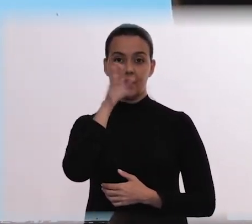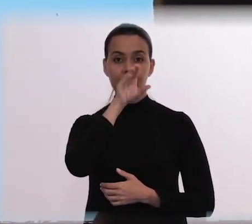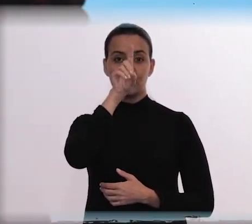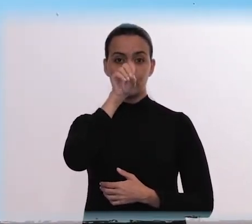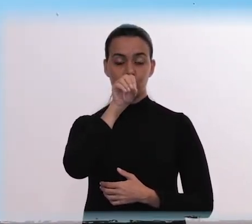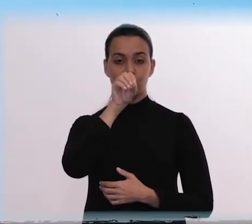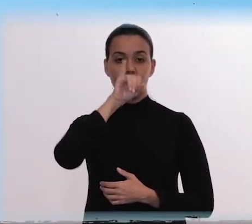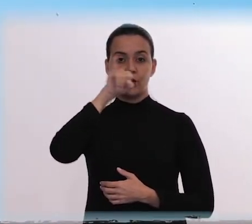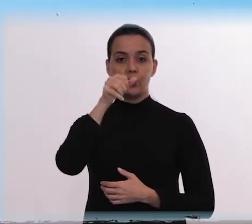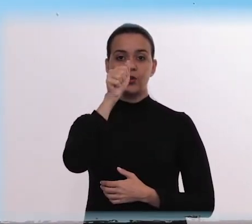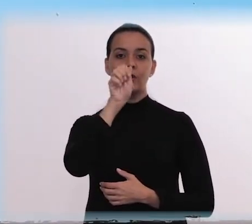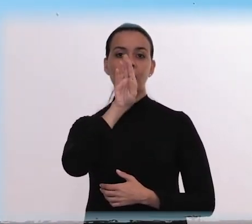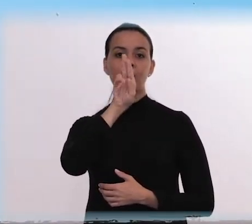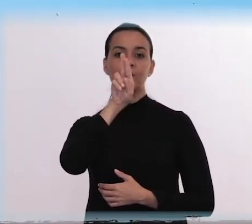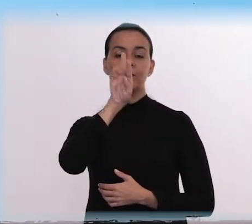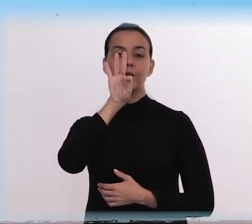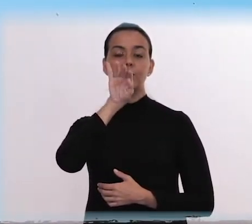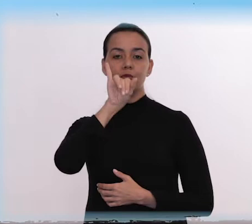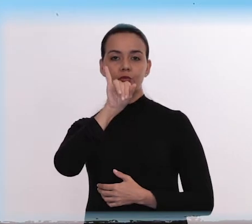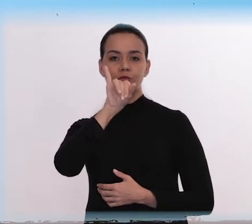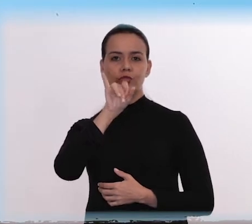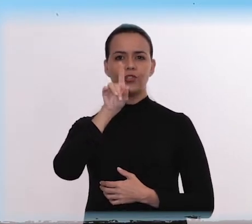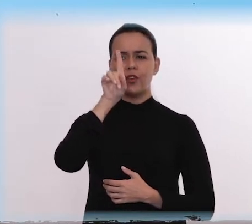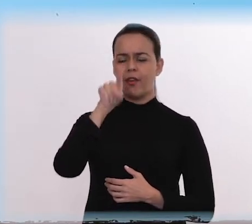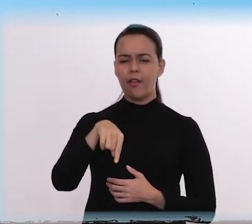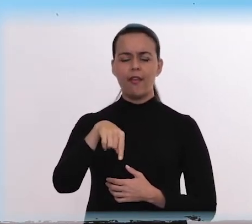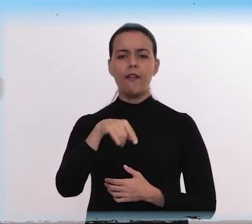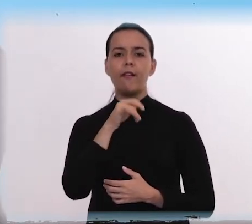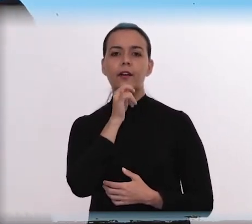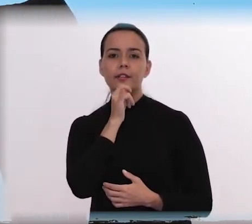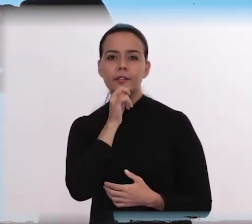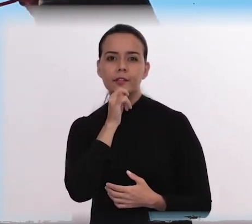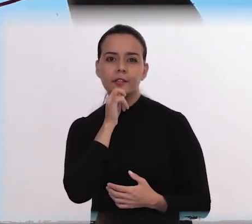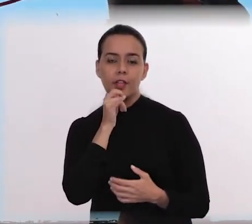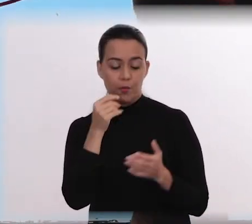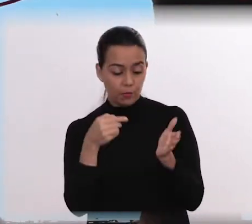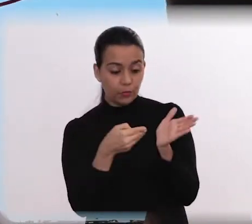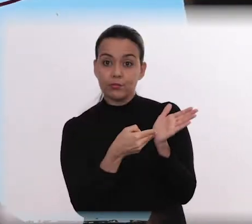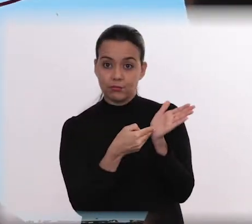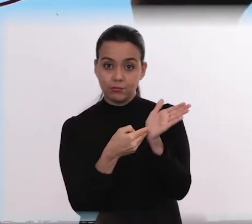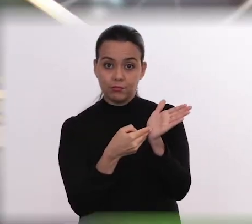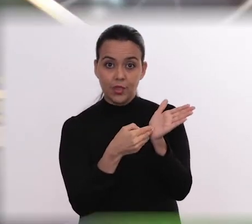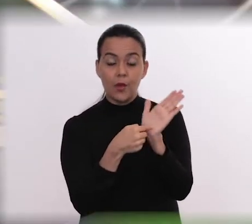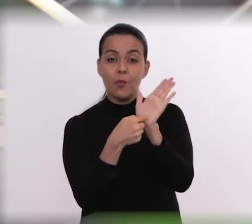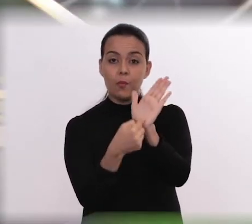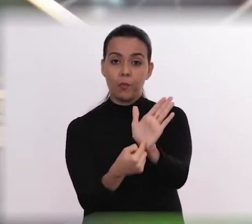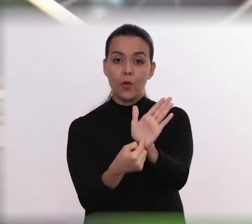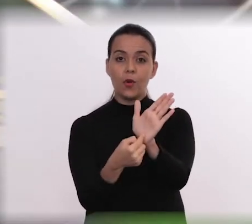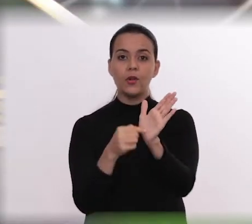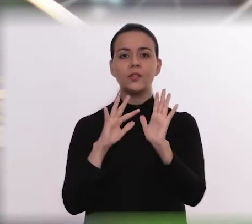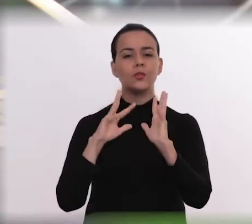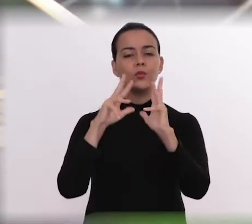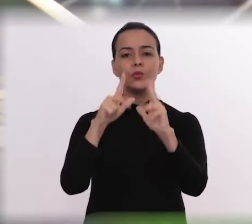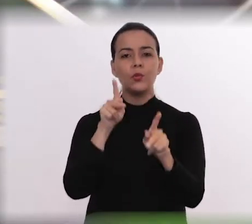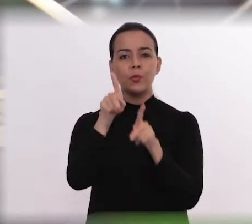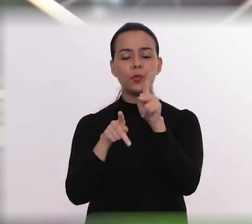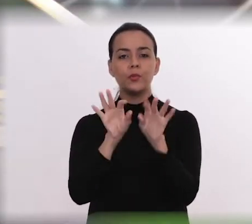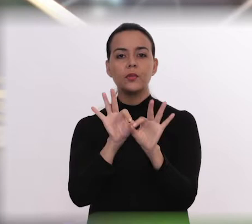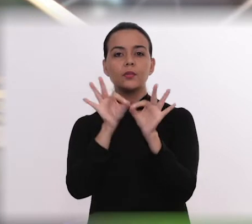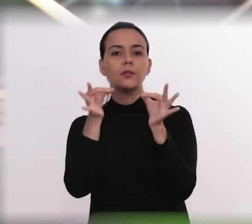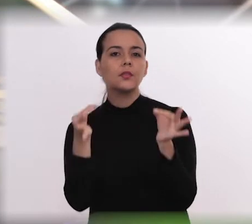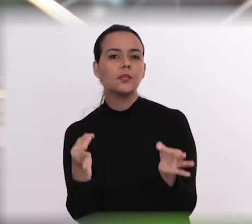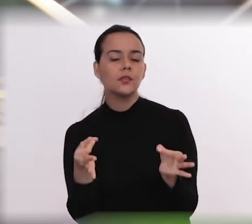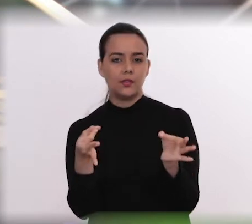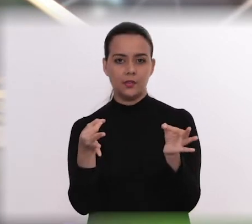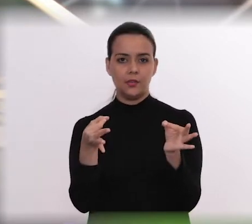o canto da brasilidade, a promessa de reunião de todas as diferenças nacionais, né? A ideia do jabuti como totem